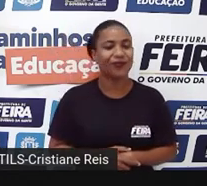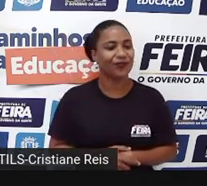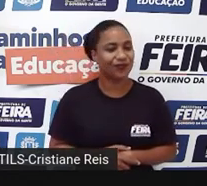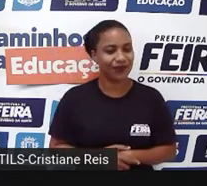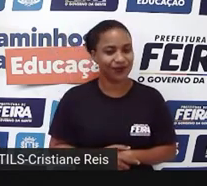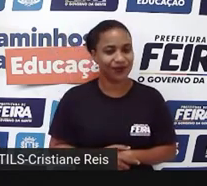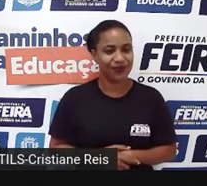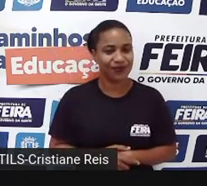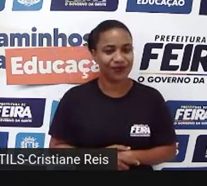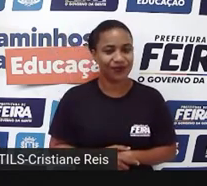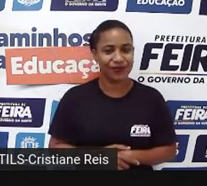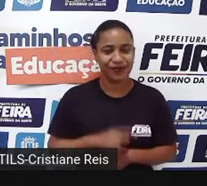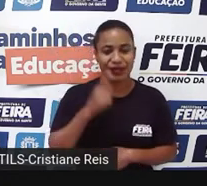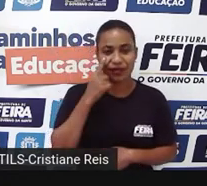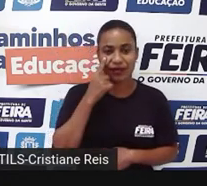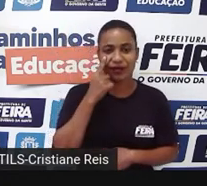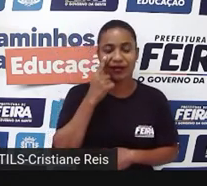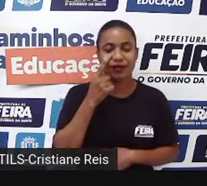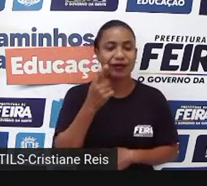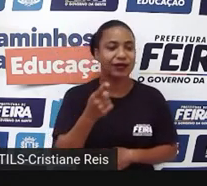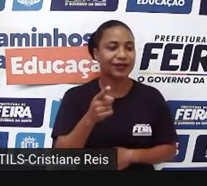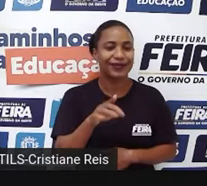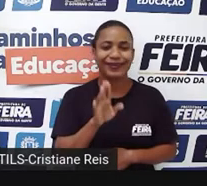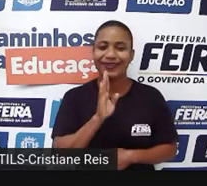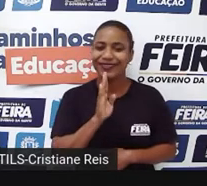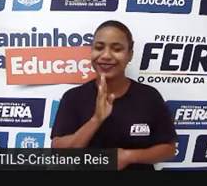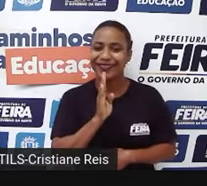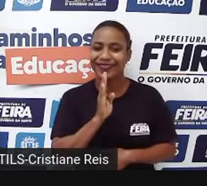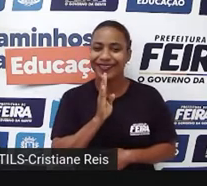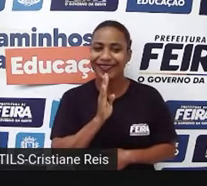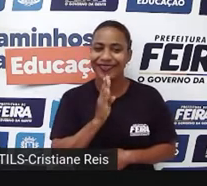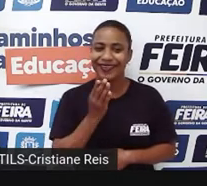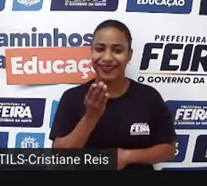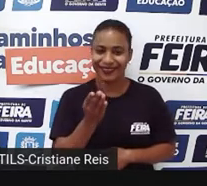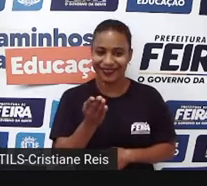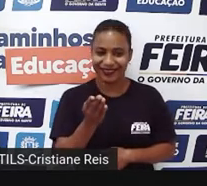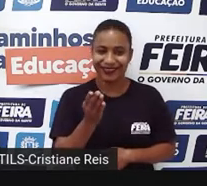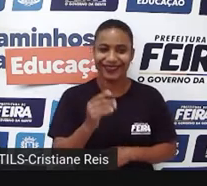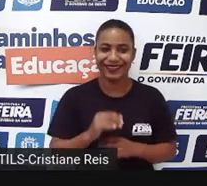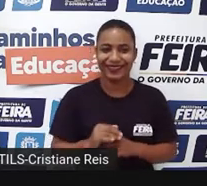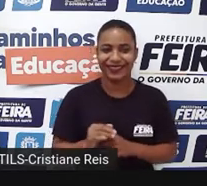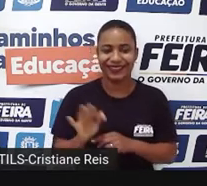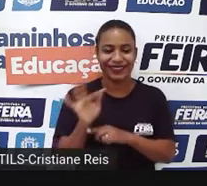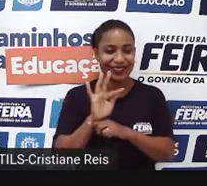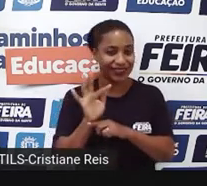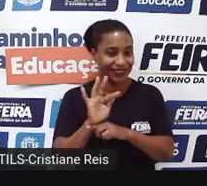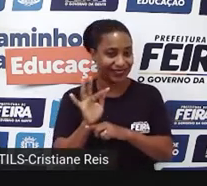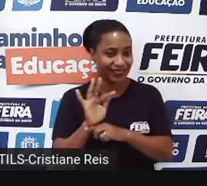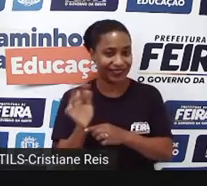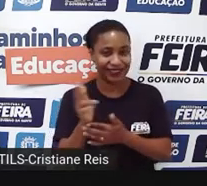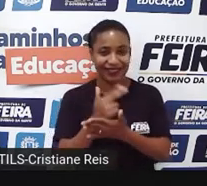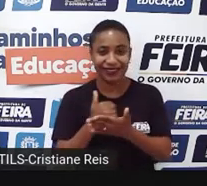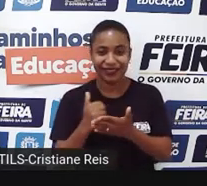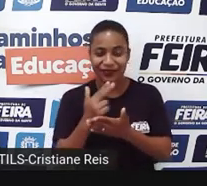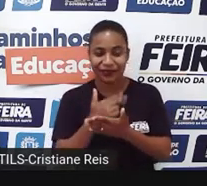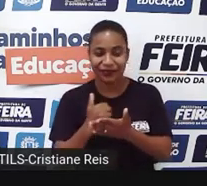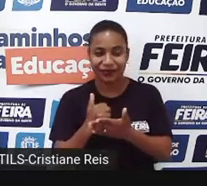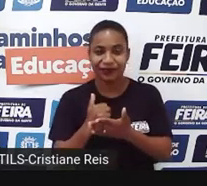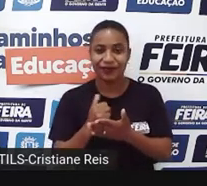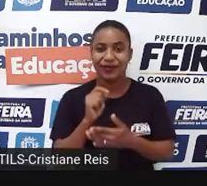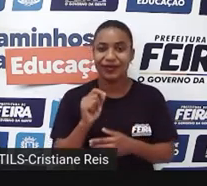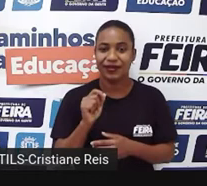is it? Toy Story? Quem é que não conhece o Toy Story, né? Então vejamos. Adventure